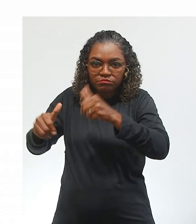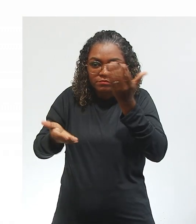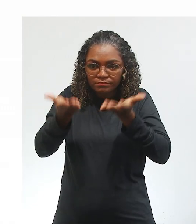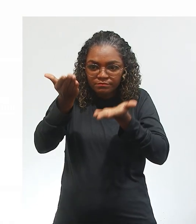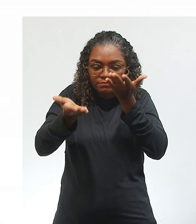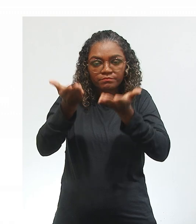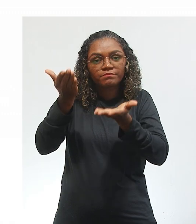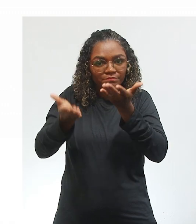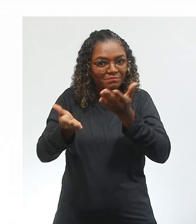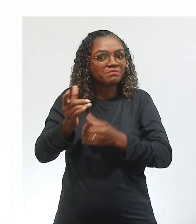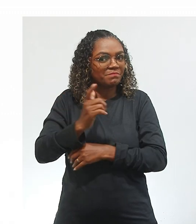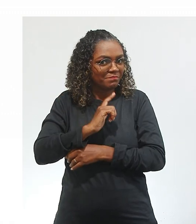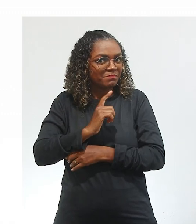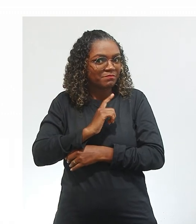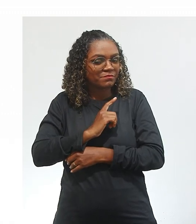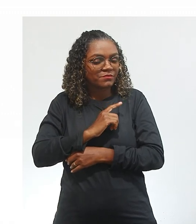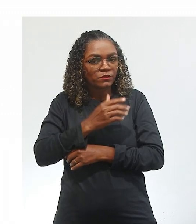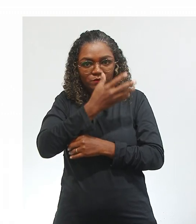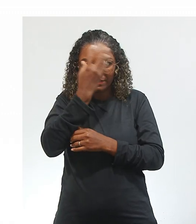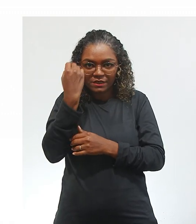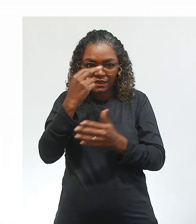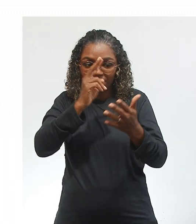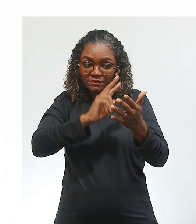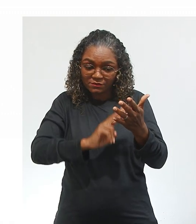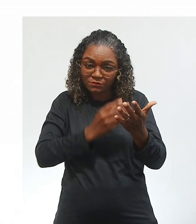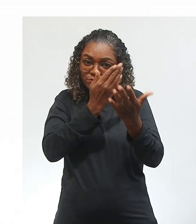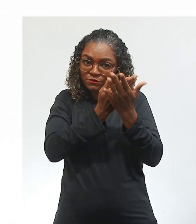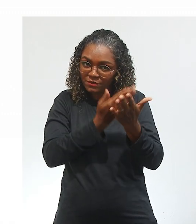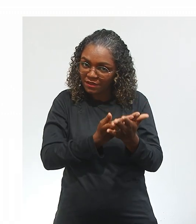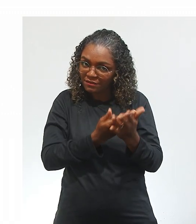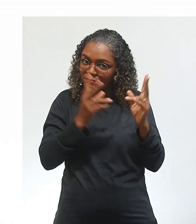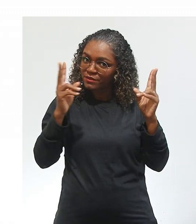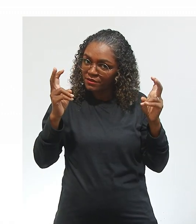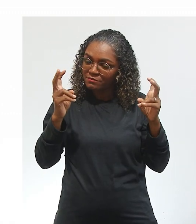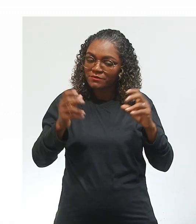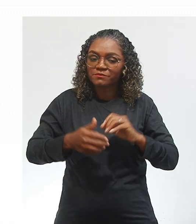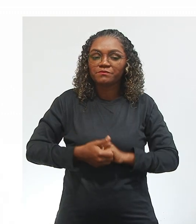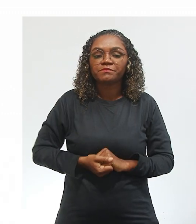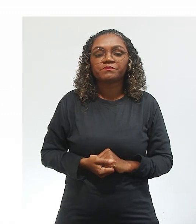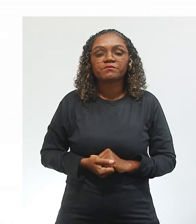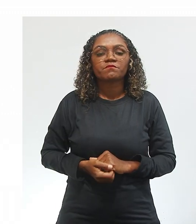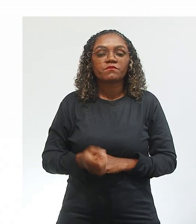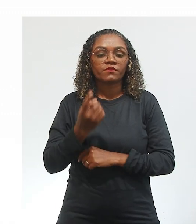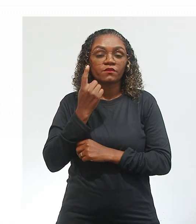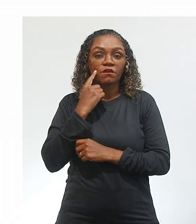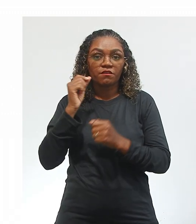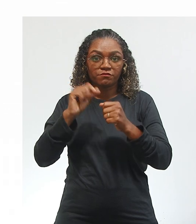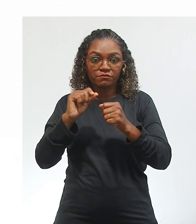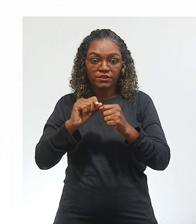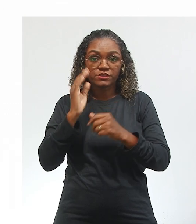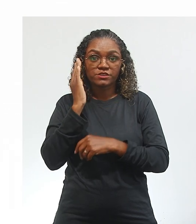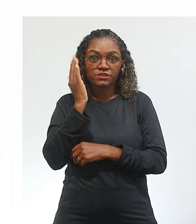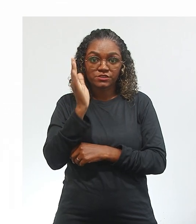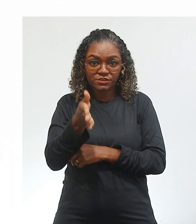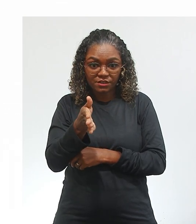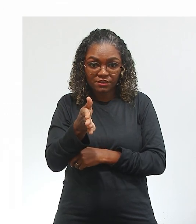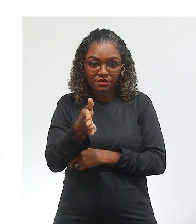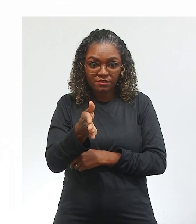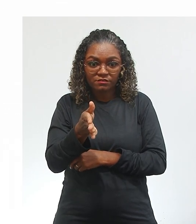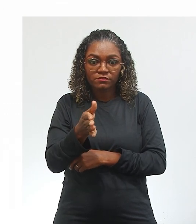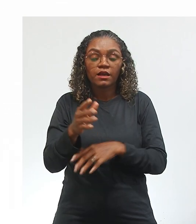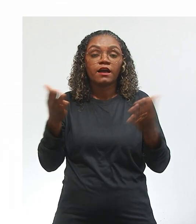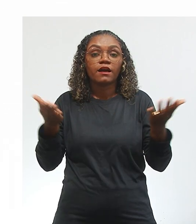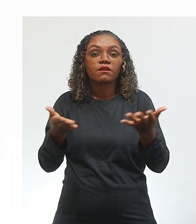assunto. Ok, então, descobrindo aí, fez os lançamentos dessas contas, a gente vai